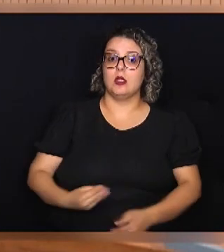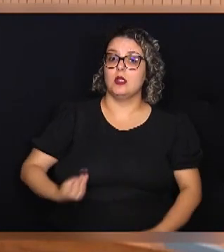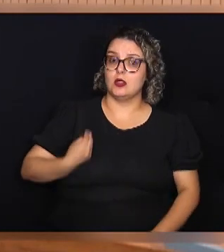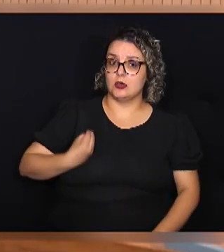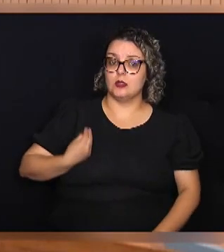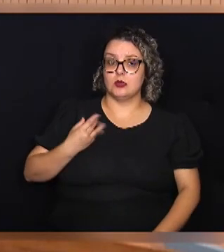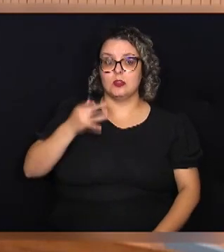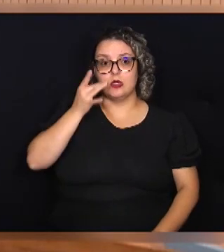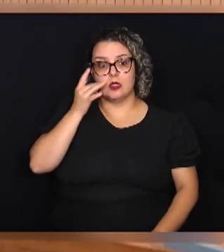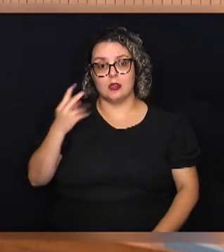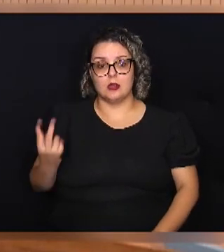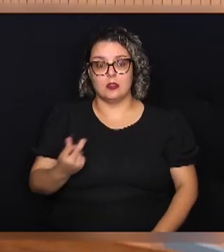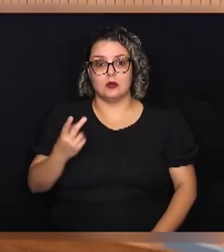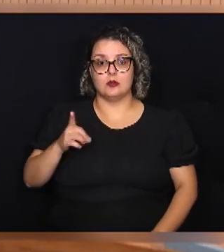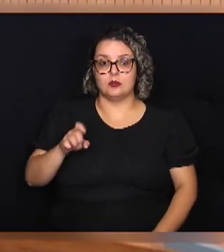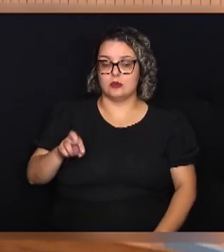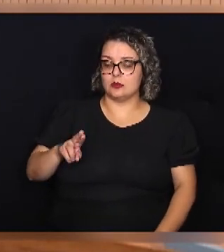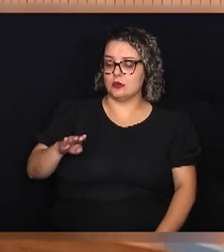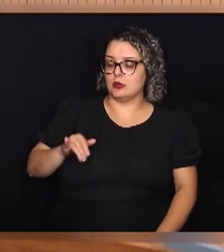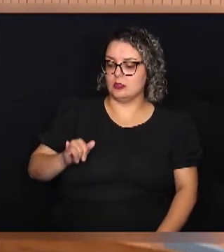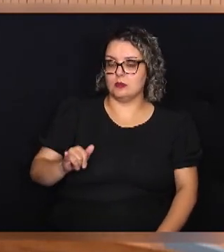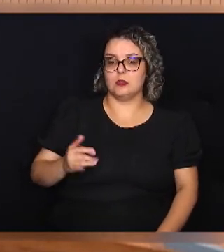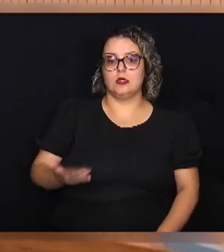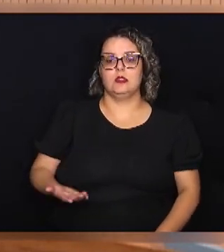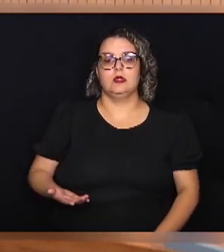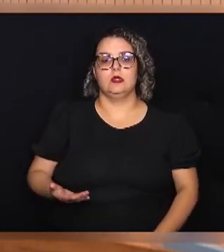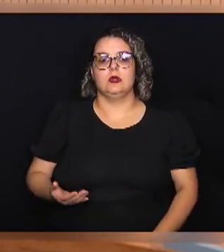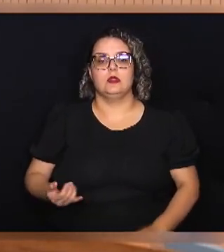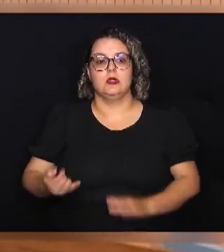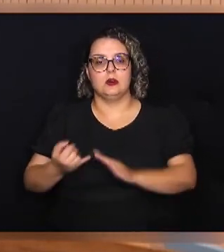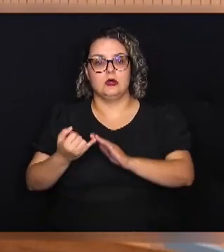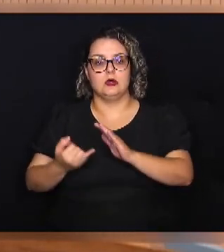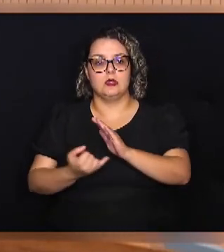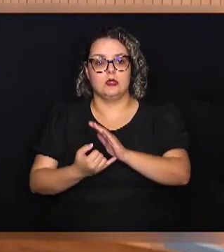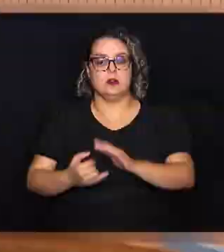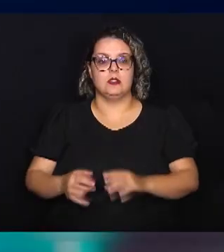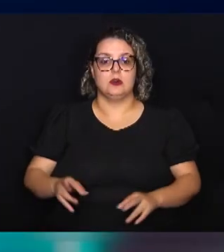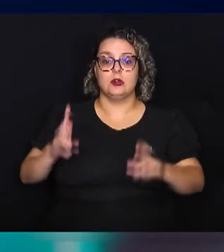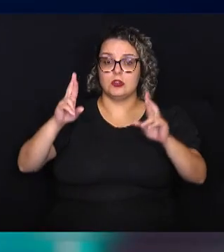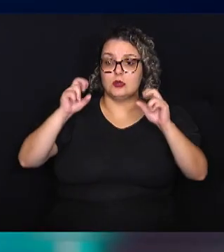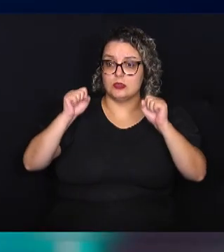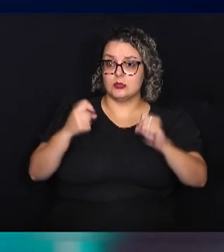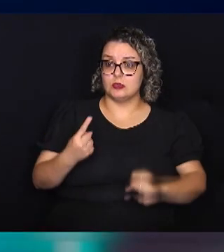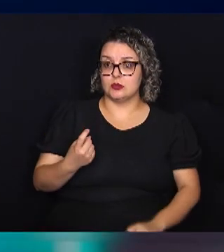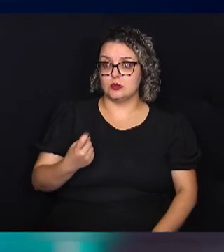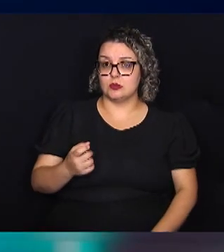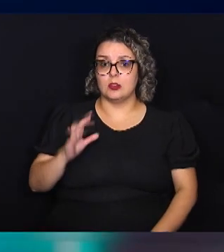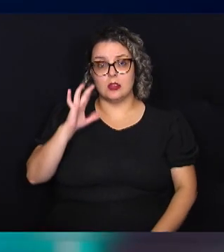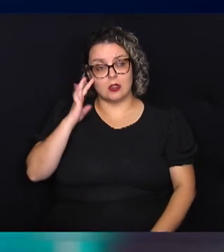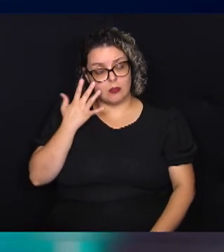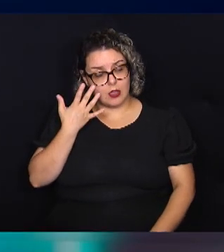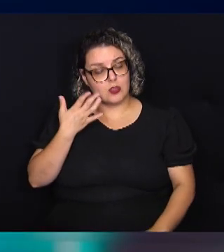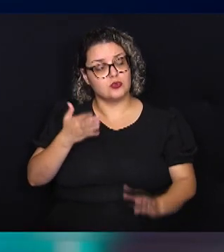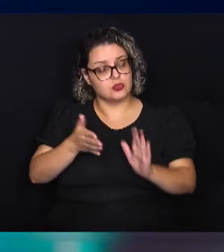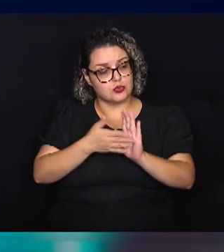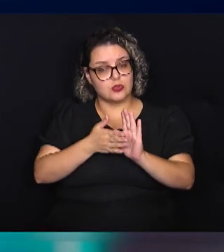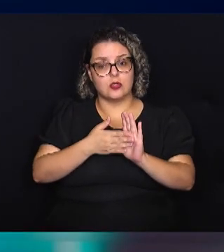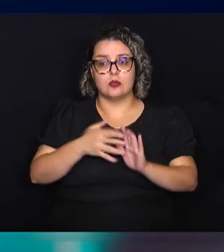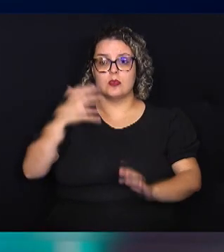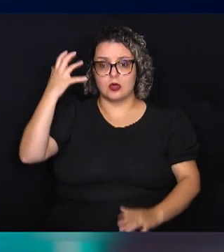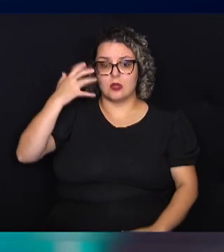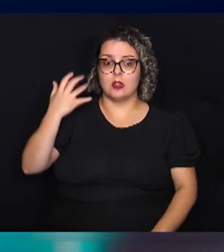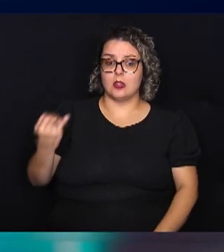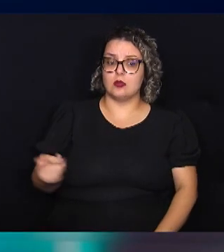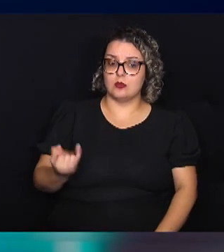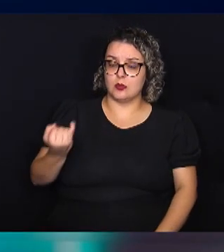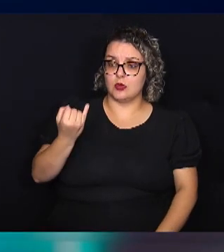a valorização do derby coloca em xeque a instituição da torcida única. Eu acho que a proposta da Guida é muito válida porque